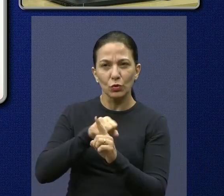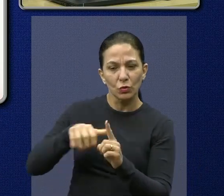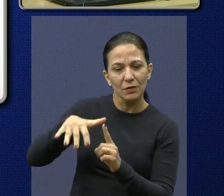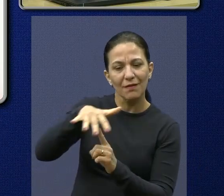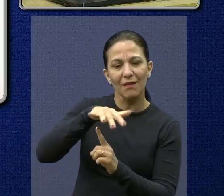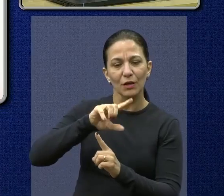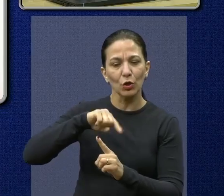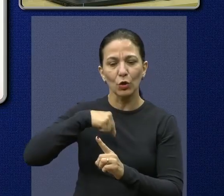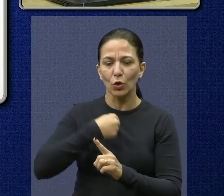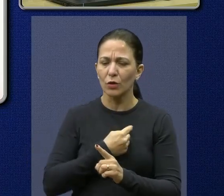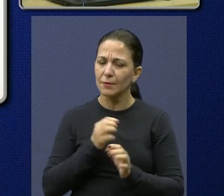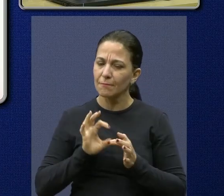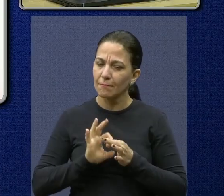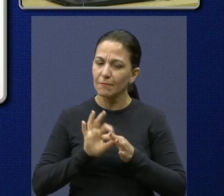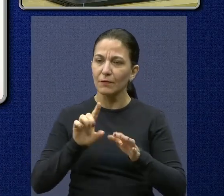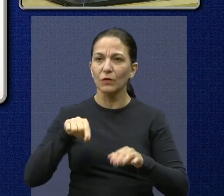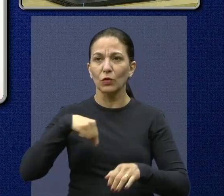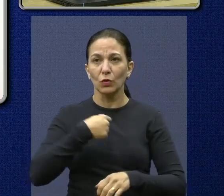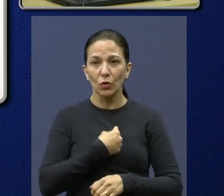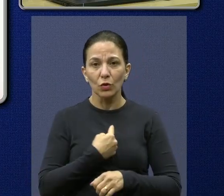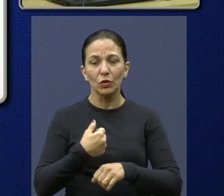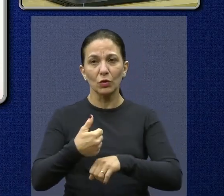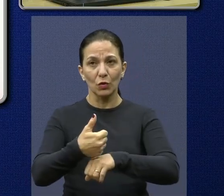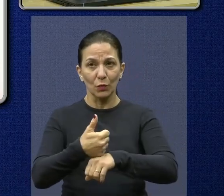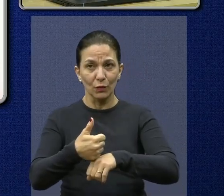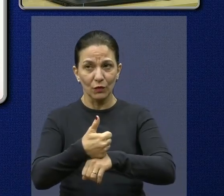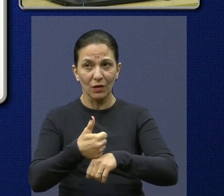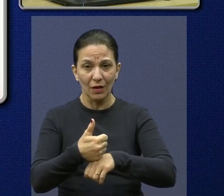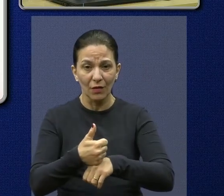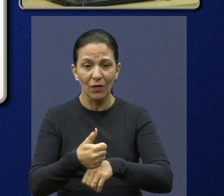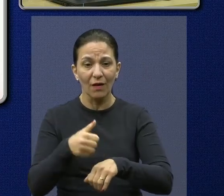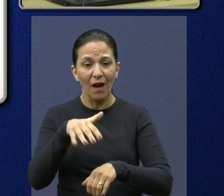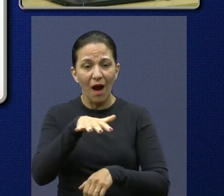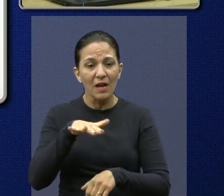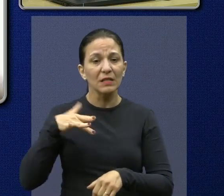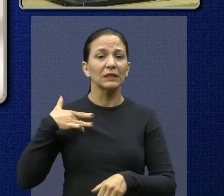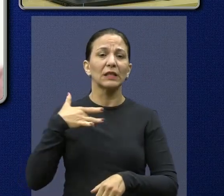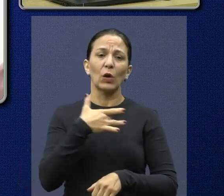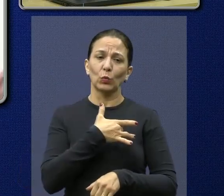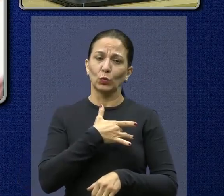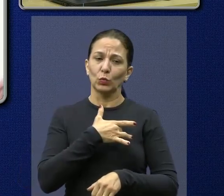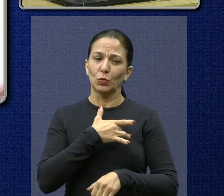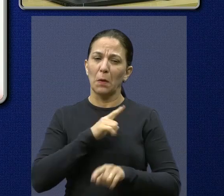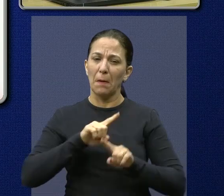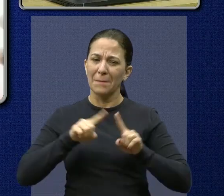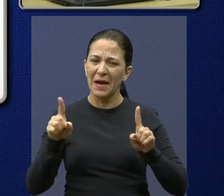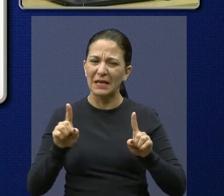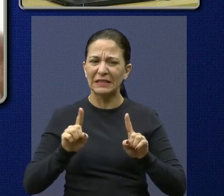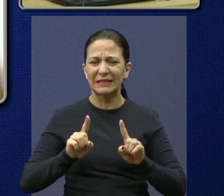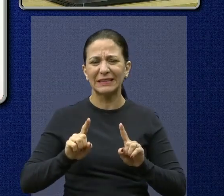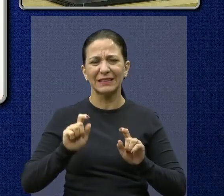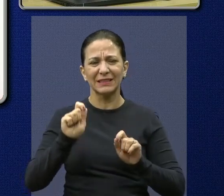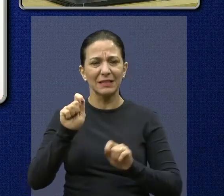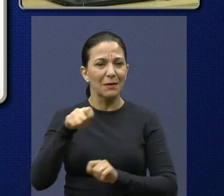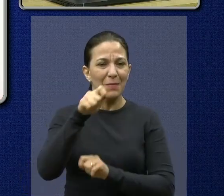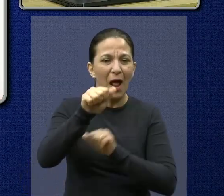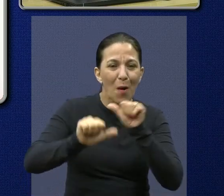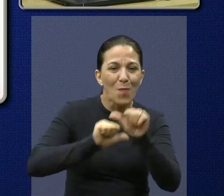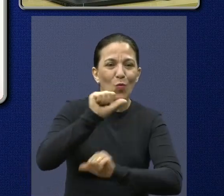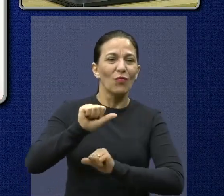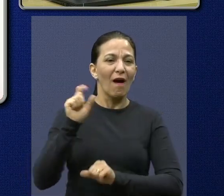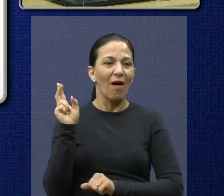Que a gente é profissional da saúde e não milagreiro, né? A gente não tem tanto braço aí, tanta coisa para a